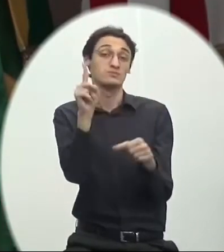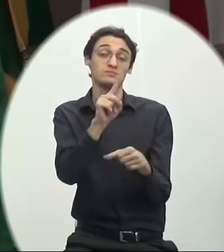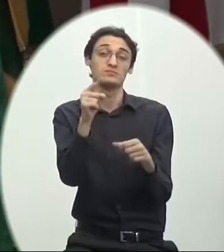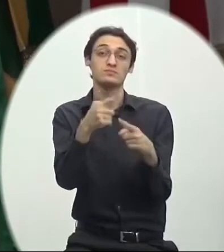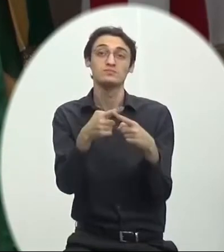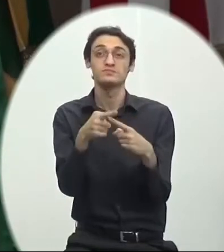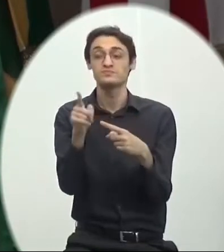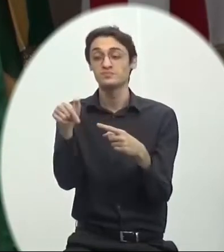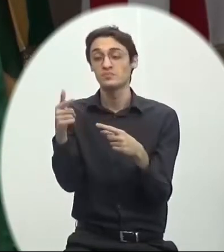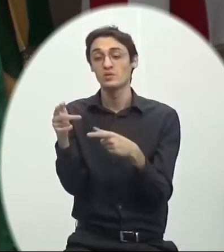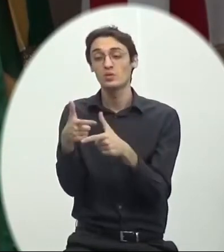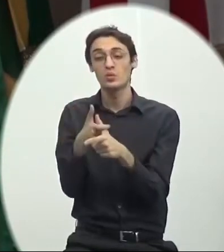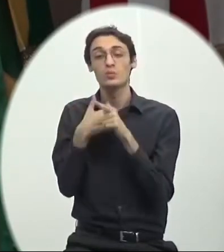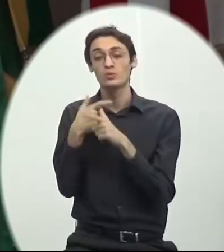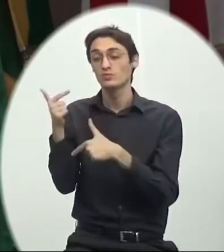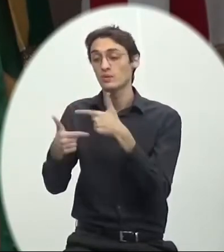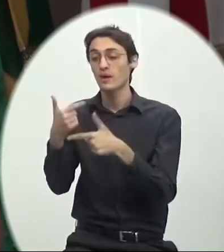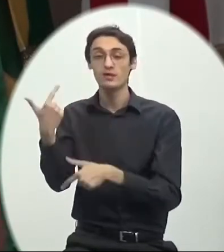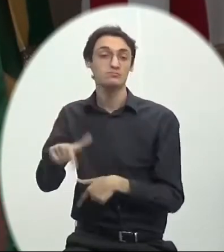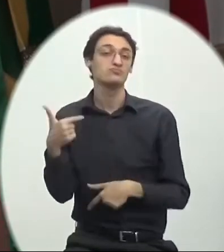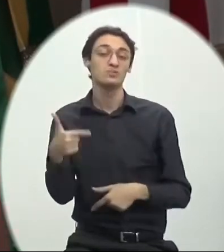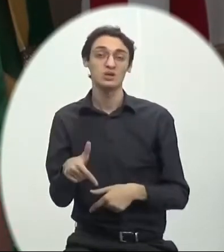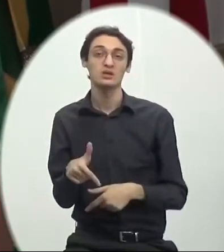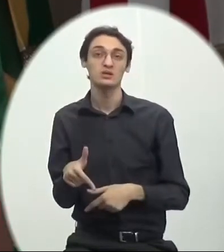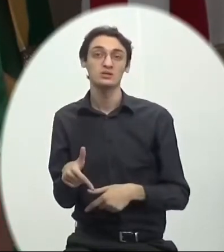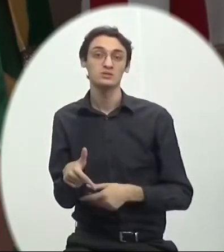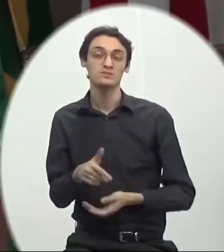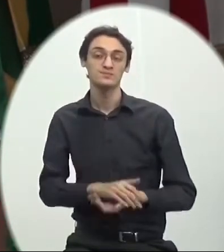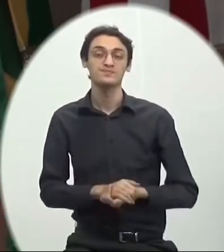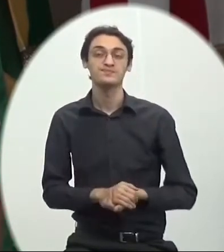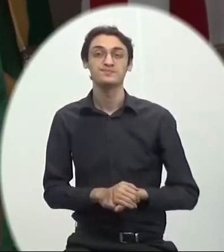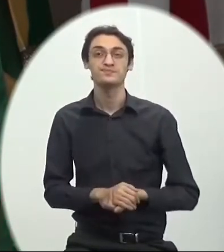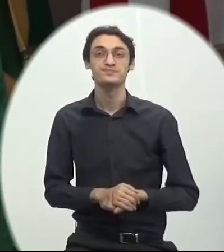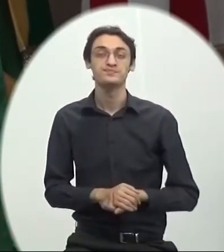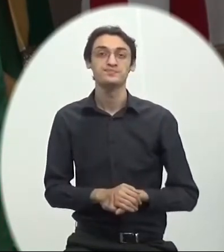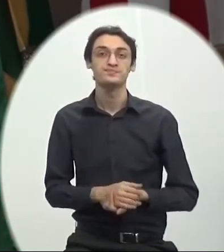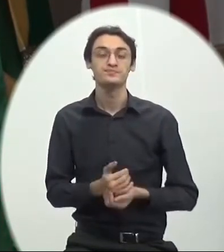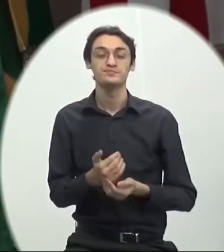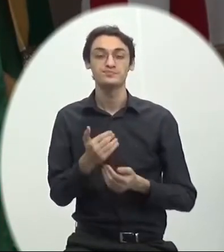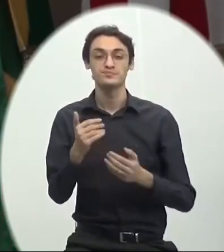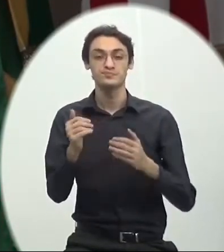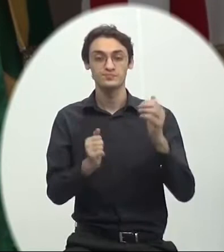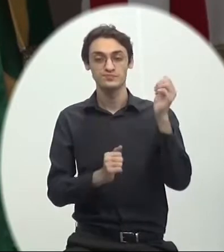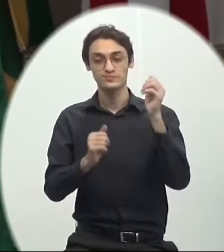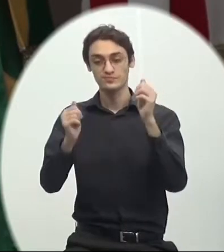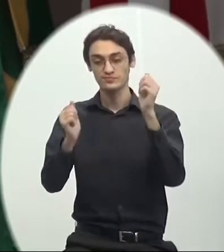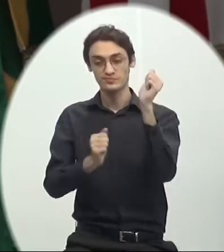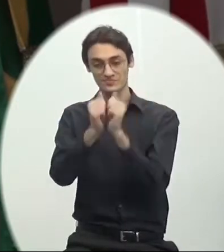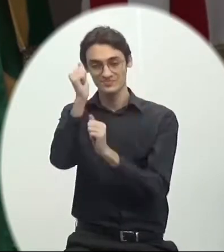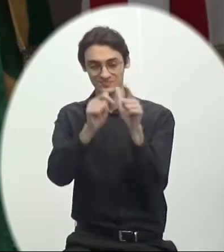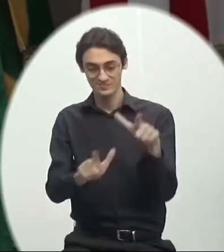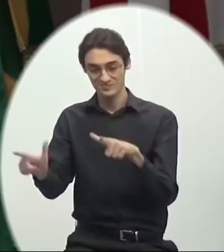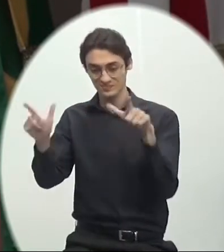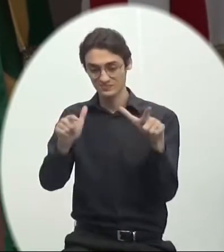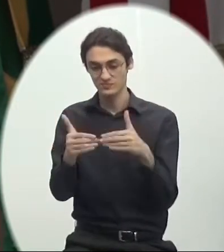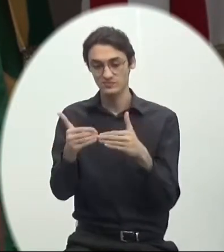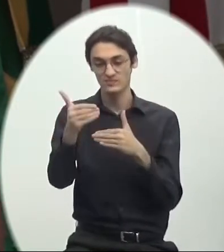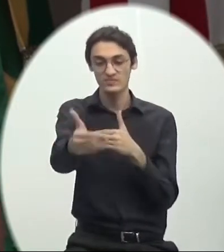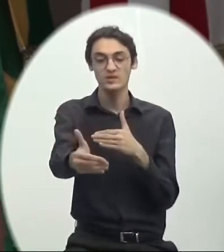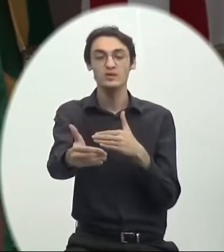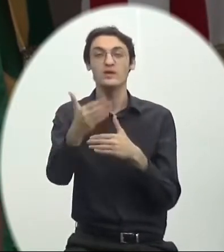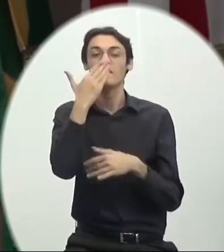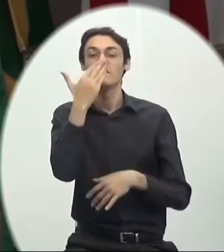um serviço inexistente. Então, lá na frente da cerâmica, a cerâmica deposita papel